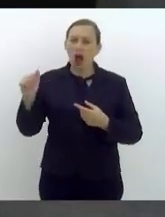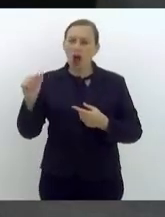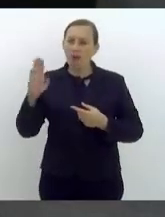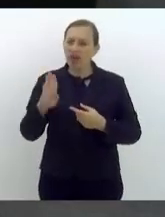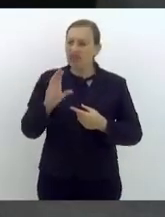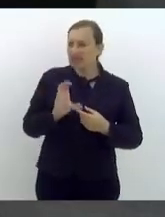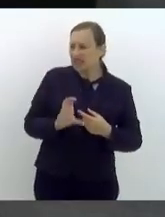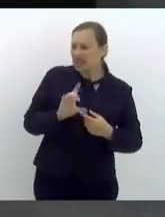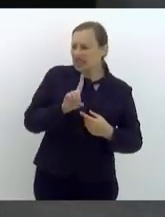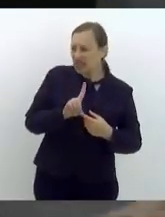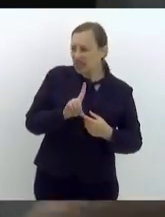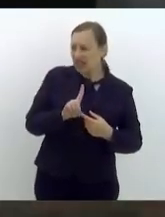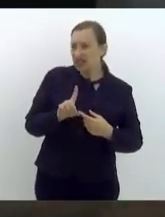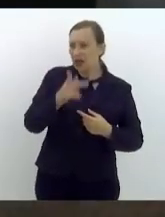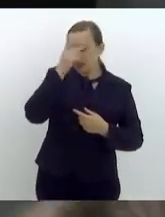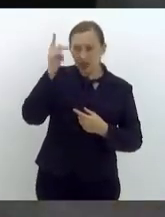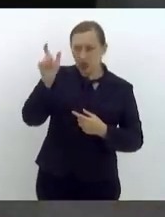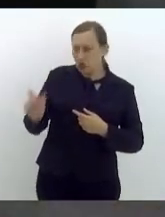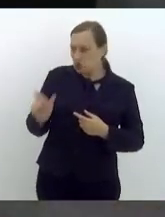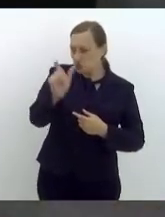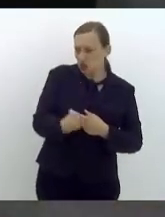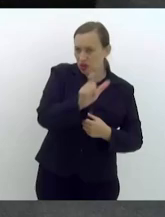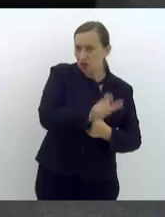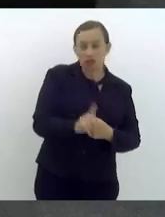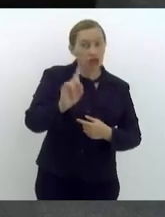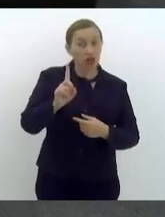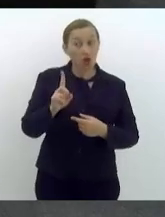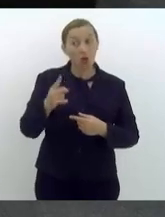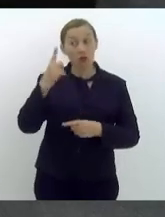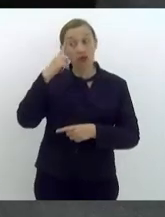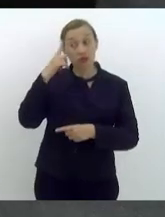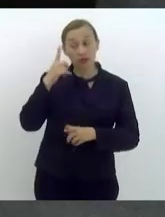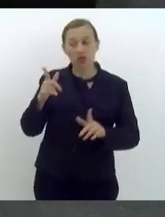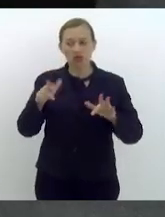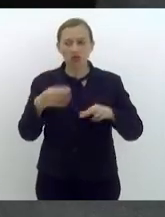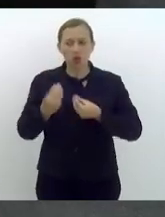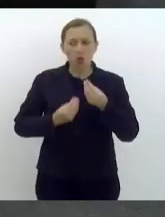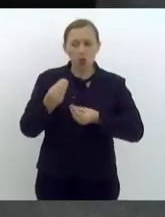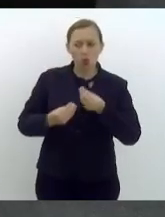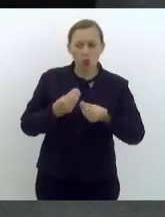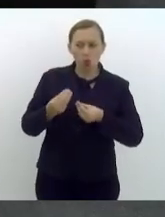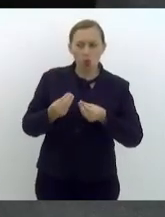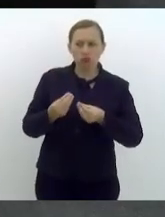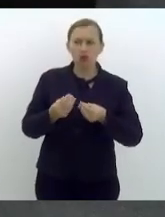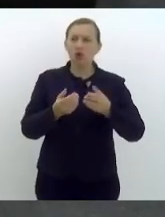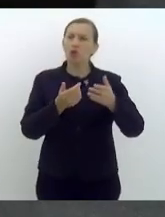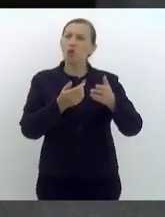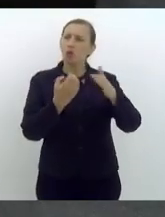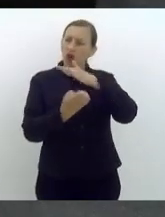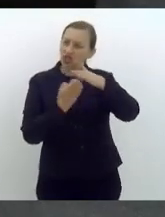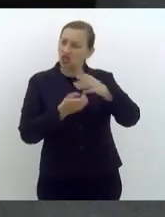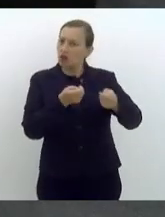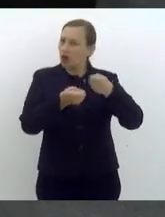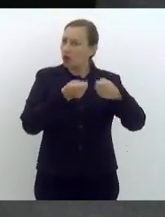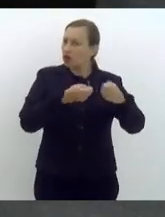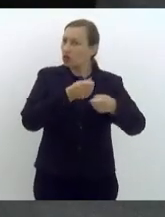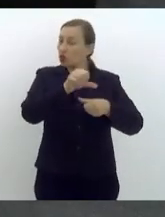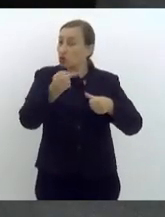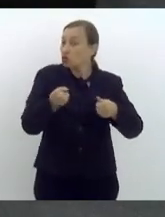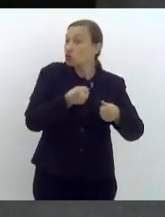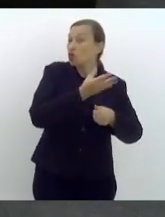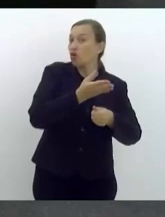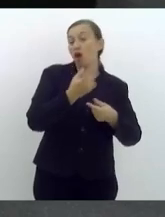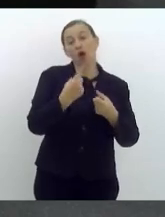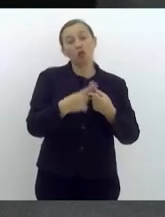mas por conta de uma concepção diferente de como deve ser uma agência reguladora moderna, infelizmente as